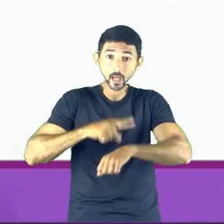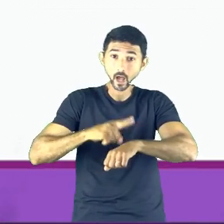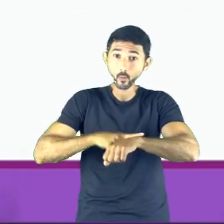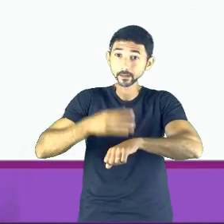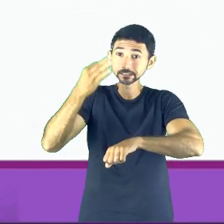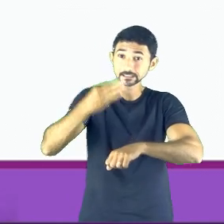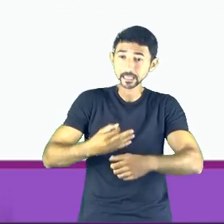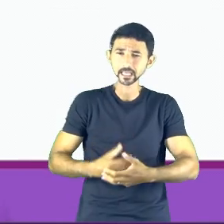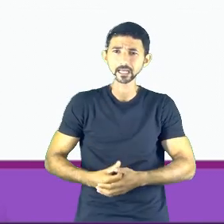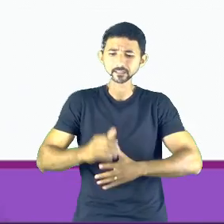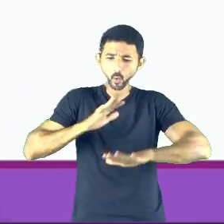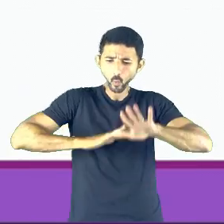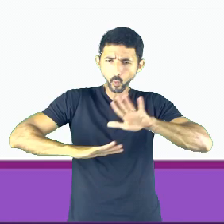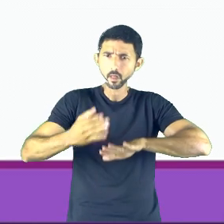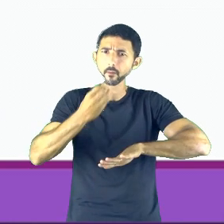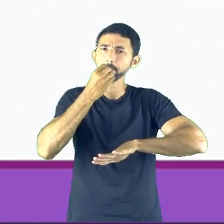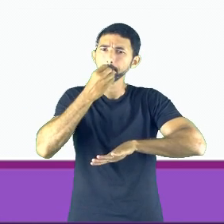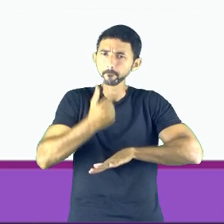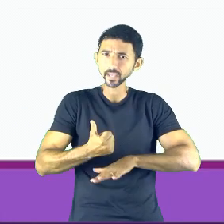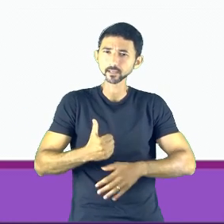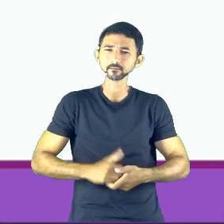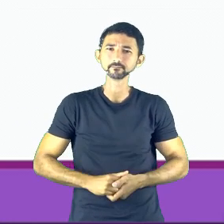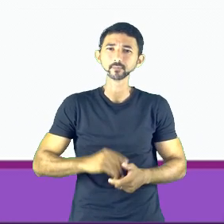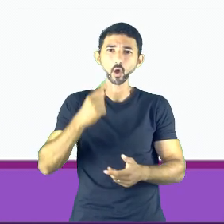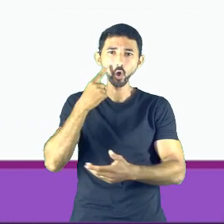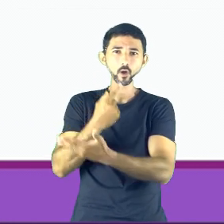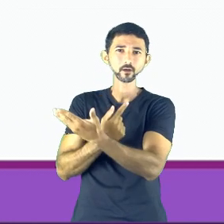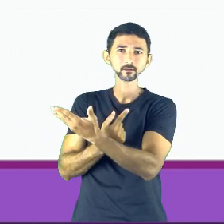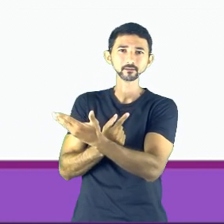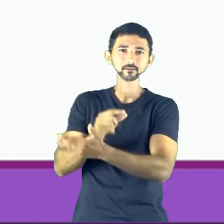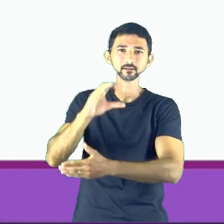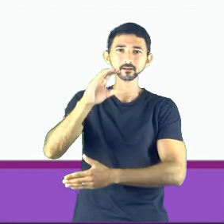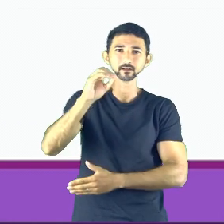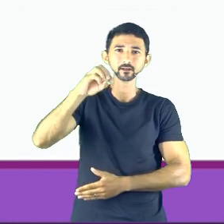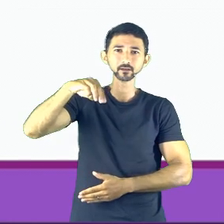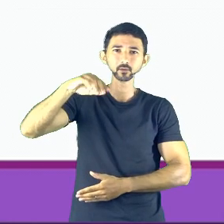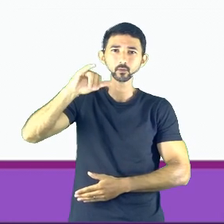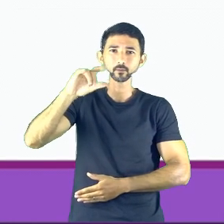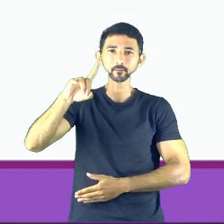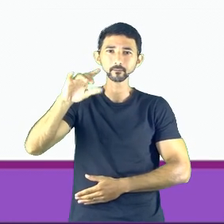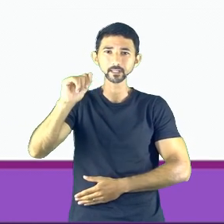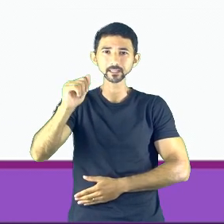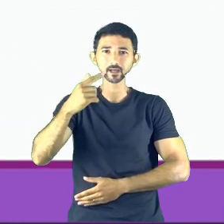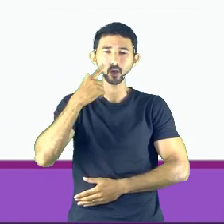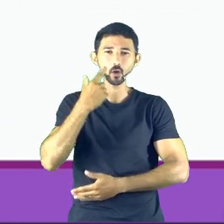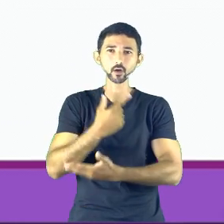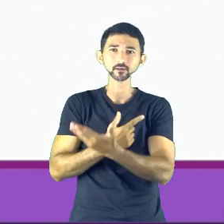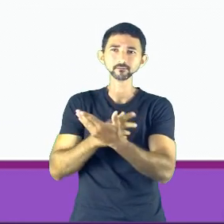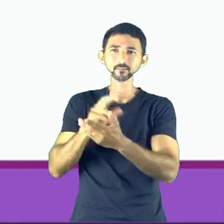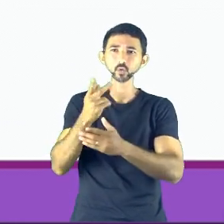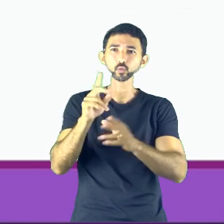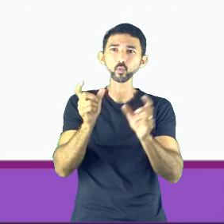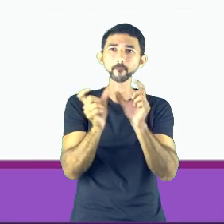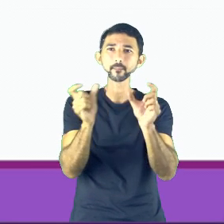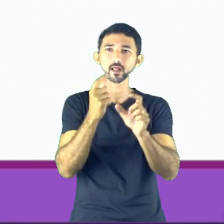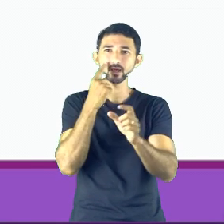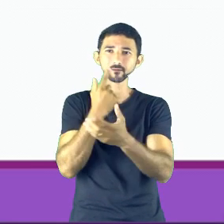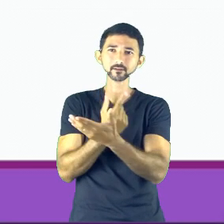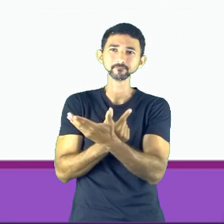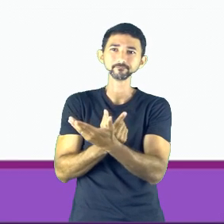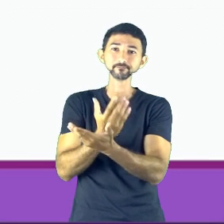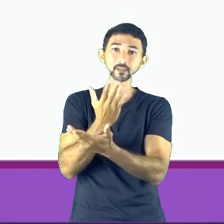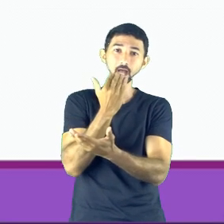tenho comida na hora certa, sou bem tratado. A palavra destacada é comida. E sobrou pra gente aqui apenas